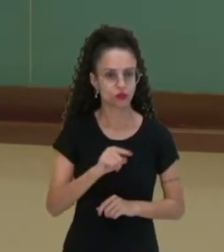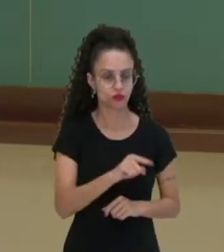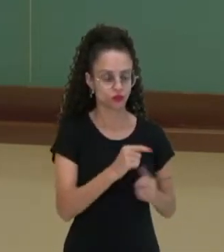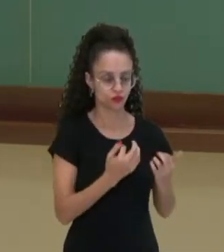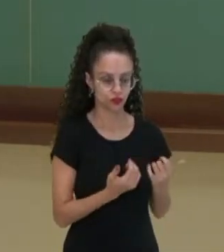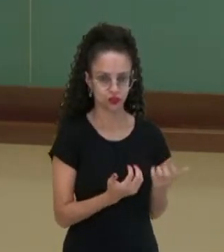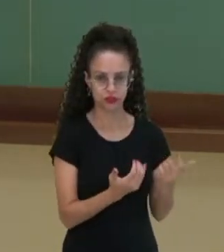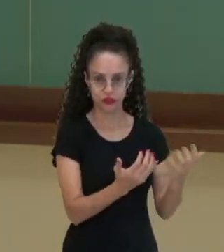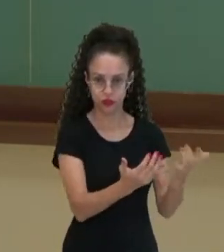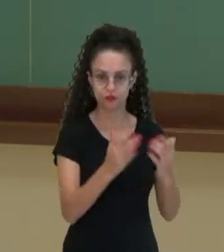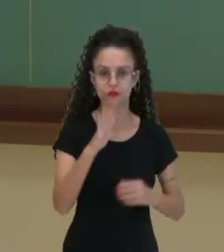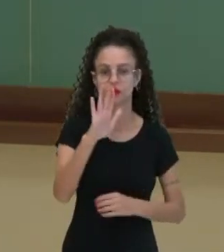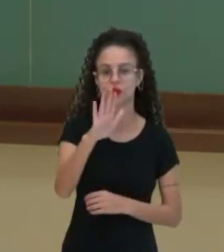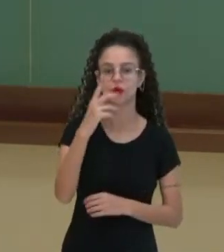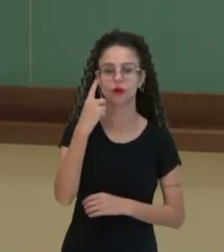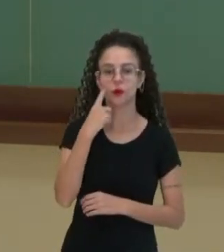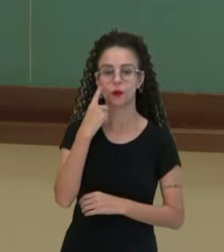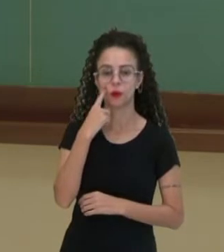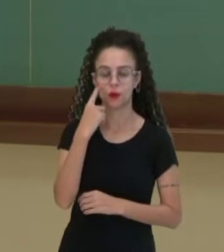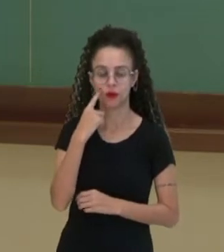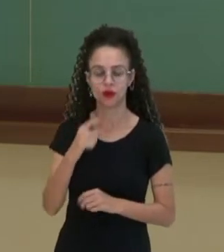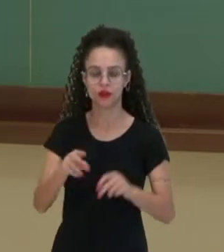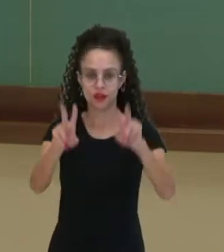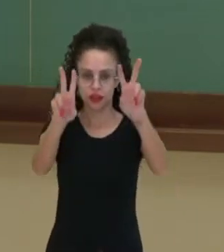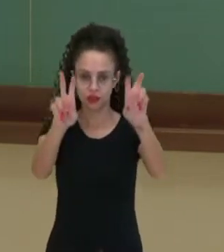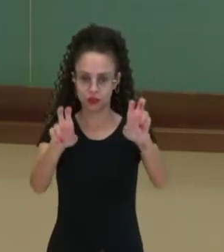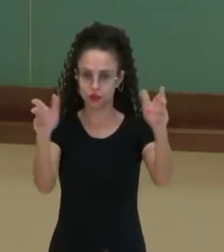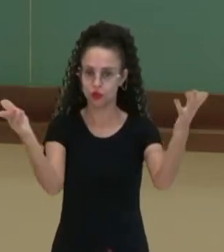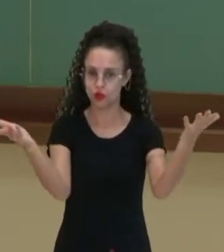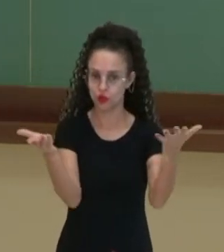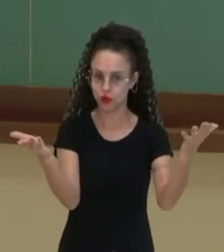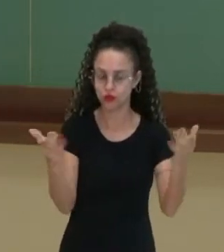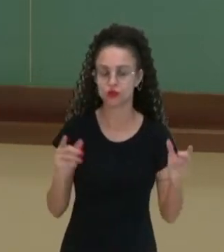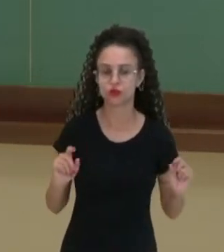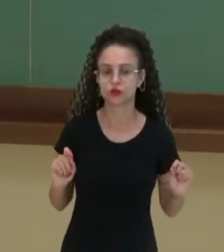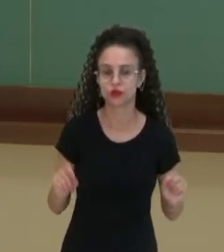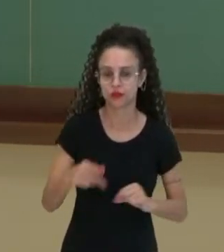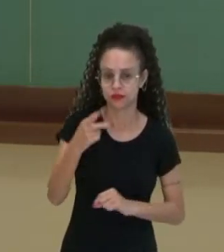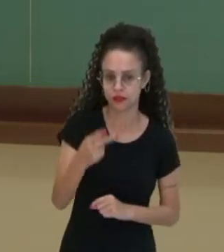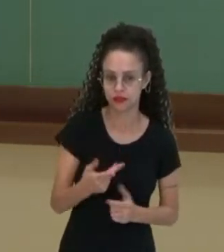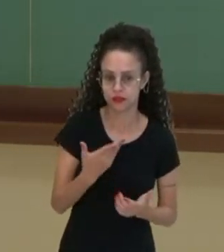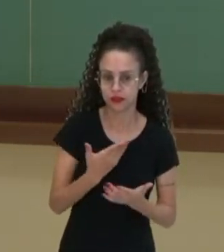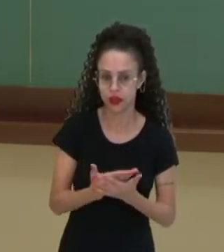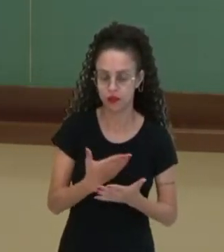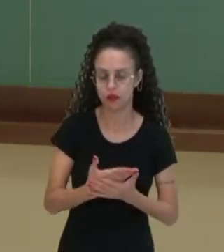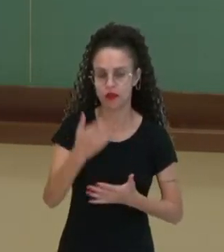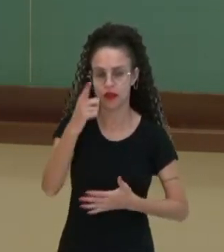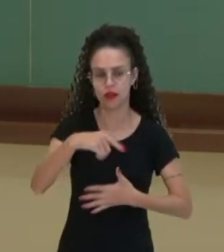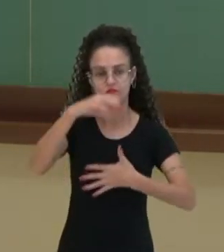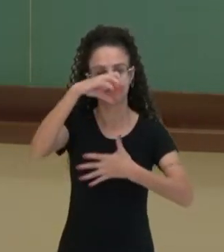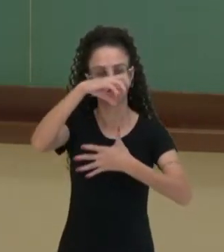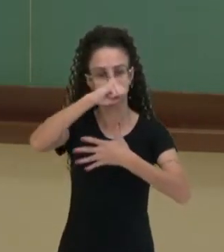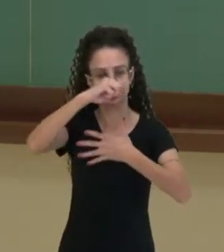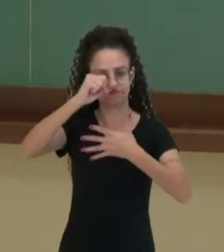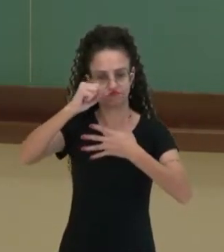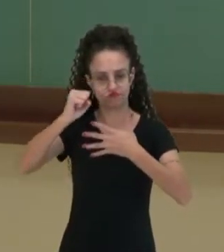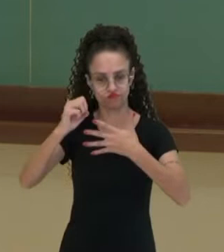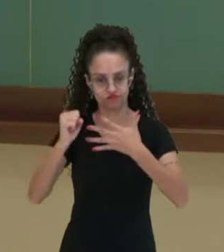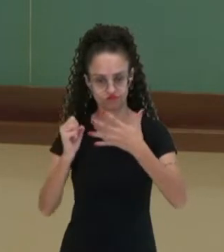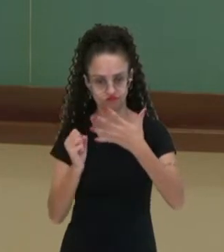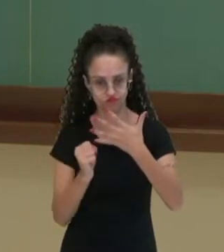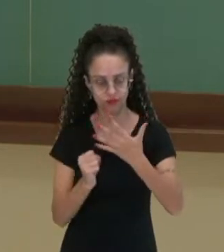vegetal. Então vamos, como o nosso assunto de hoje nesta aula é cadeia alimentar, então vamos analisar